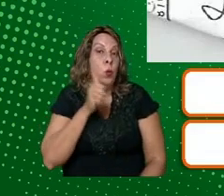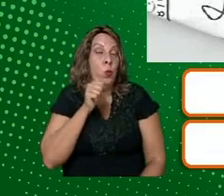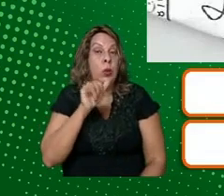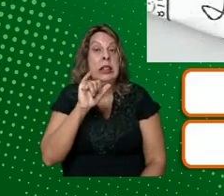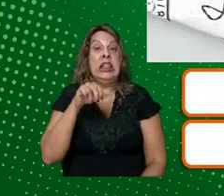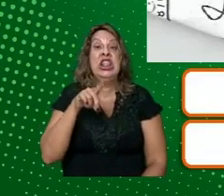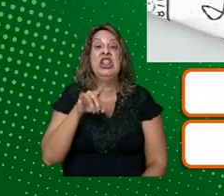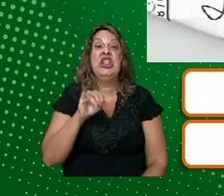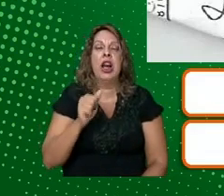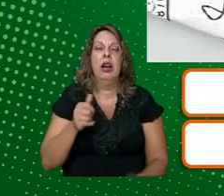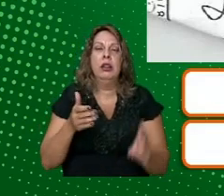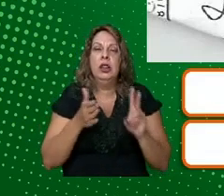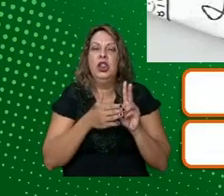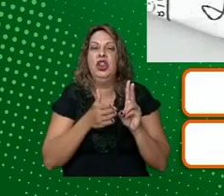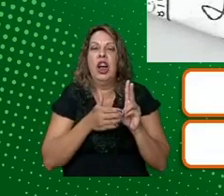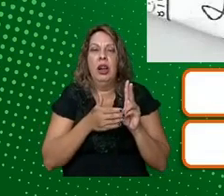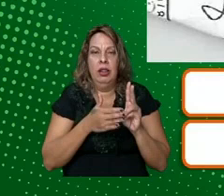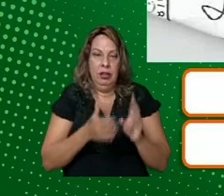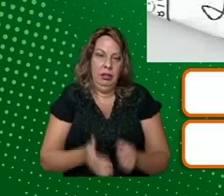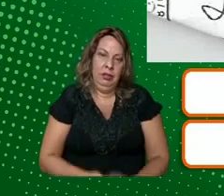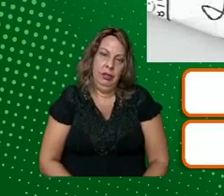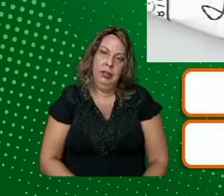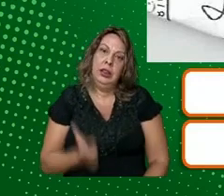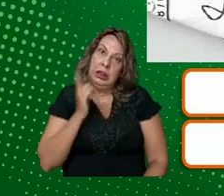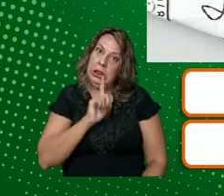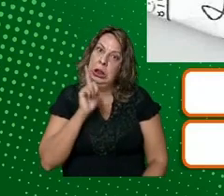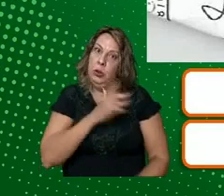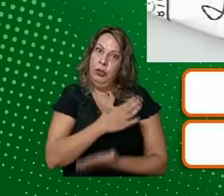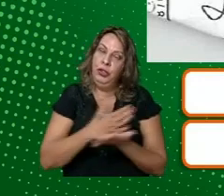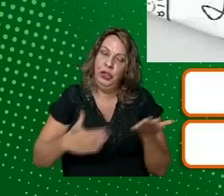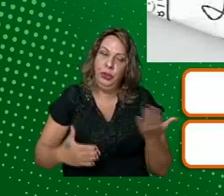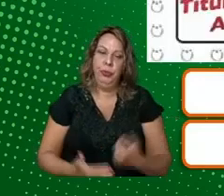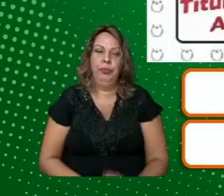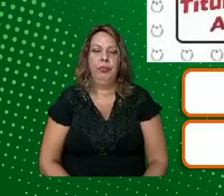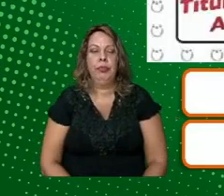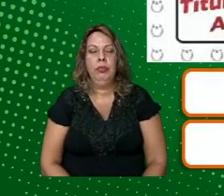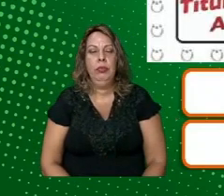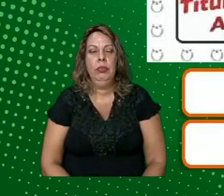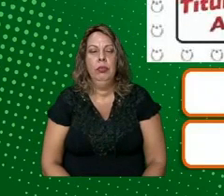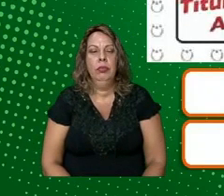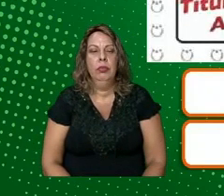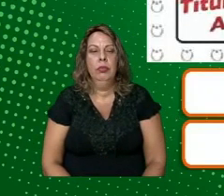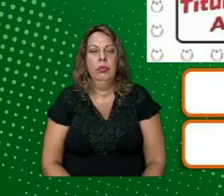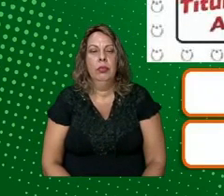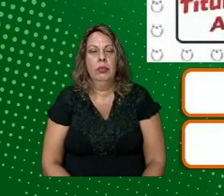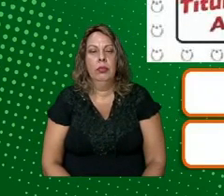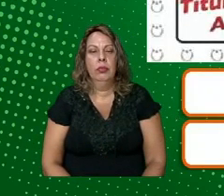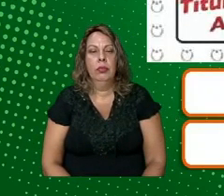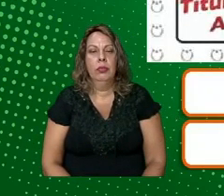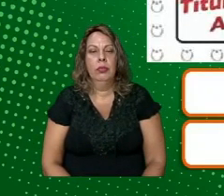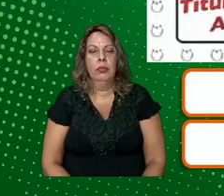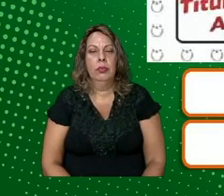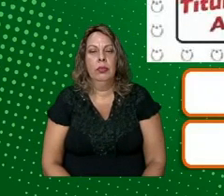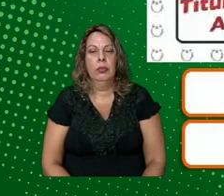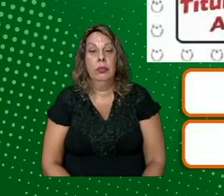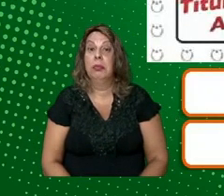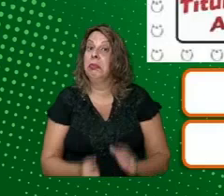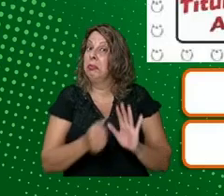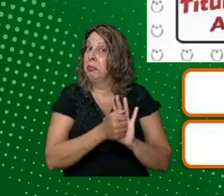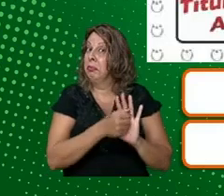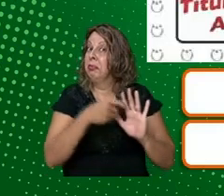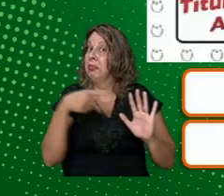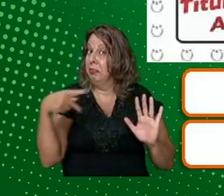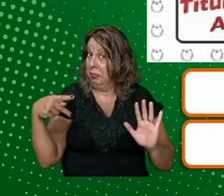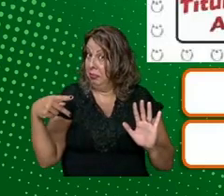Índia. Regional Santos Dumont, 50 mil reais dividido, né? Então, a Mali, com o título aí que eu anunciei, vai